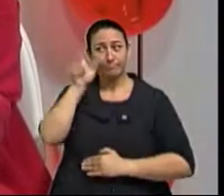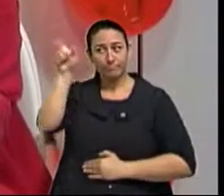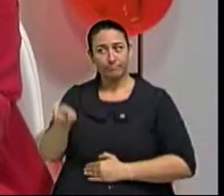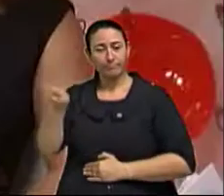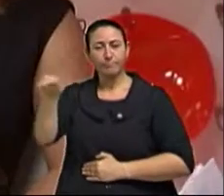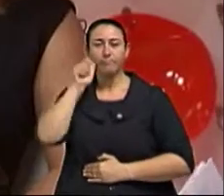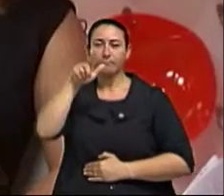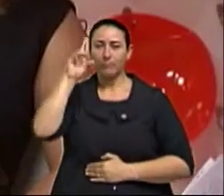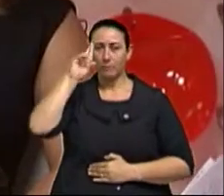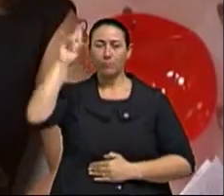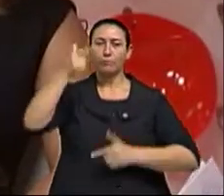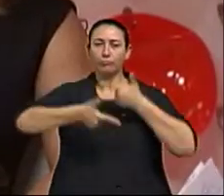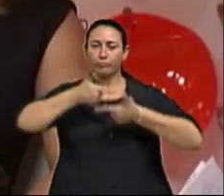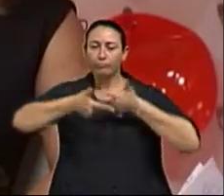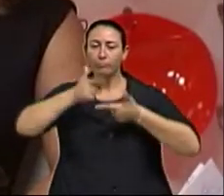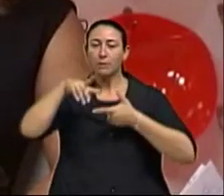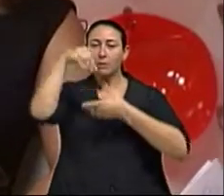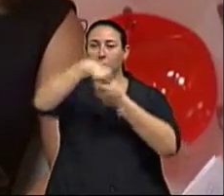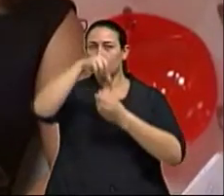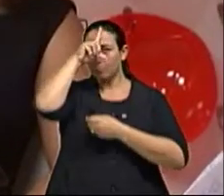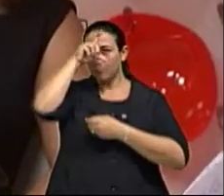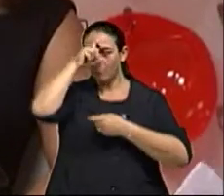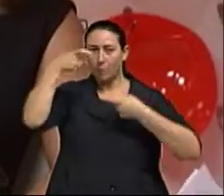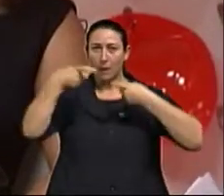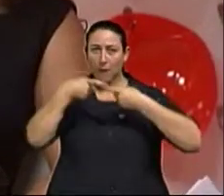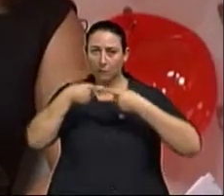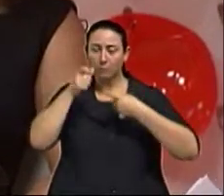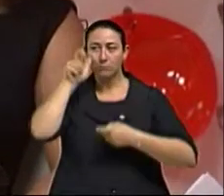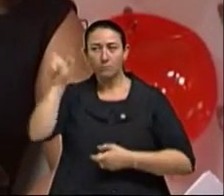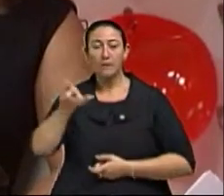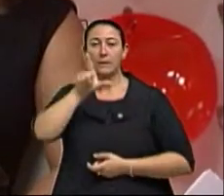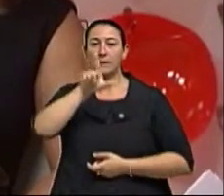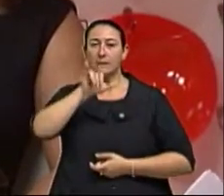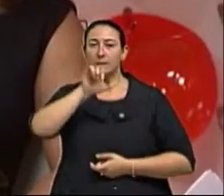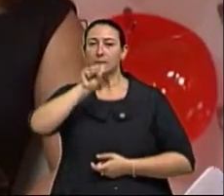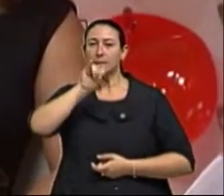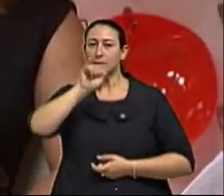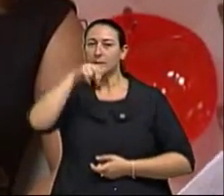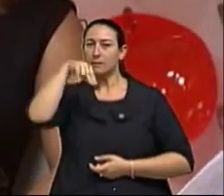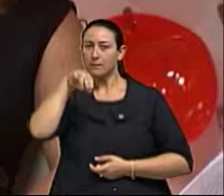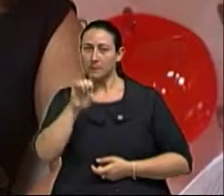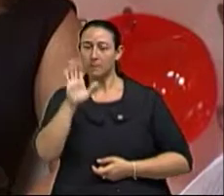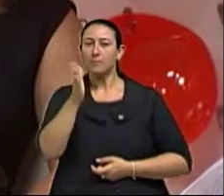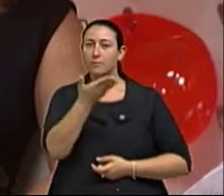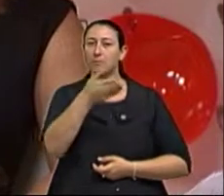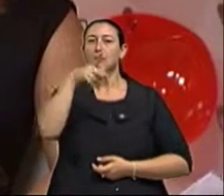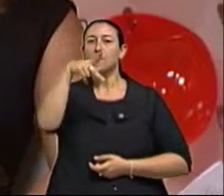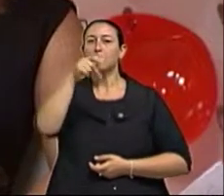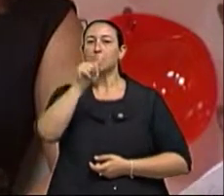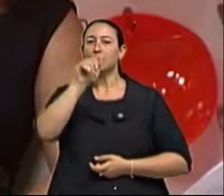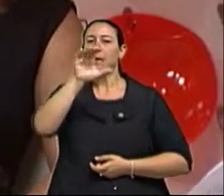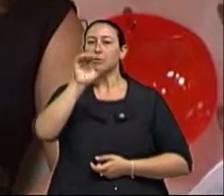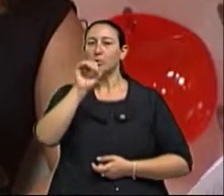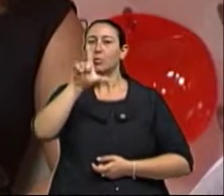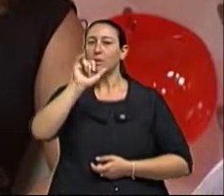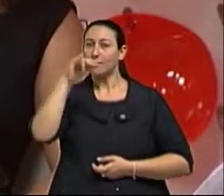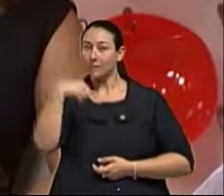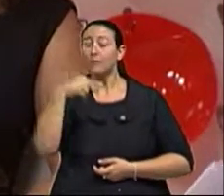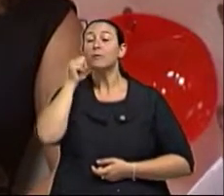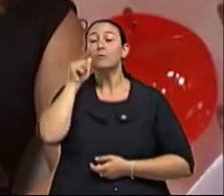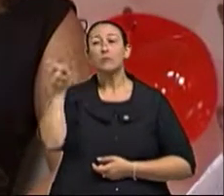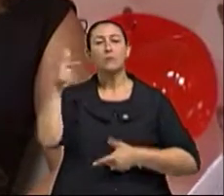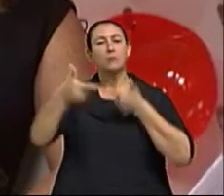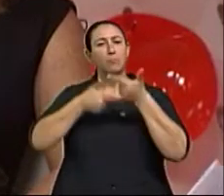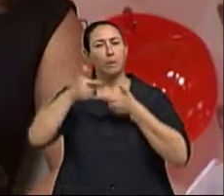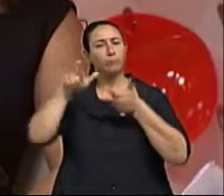de Atenção Primária à Saúde do Hospital de Clínicas de Porto Alegre, Lisiane Manganelli Girardi Pascolin, professora adjunta